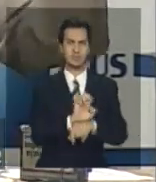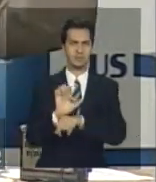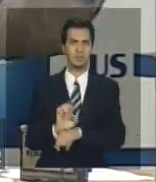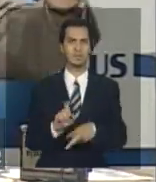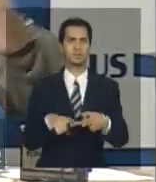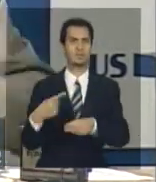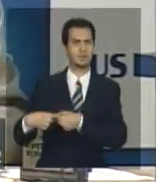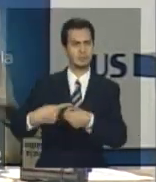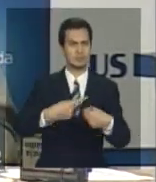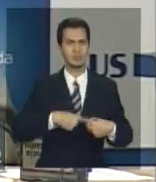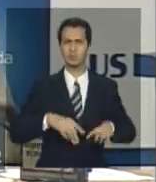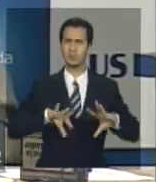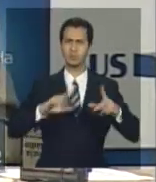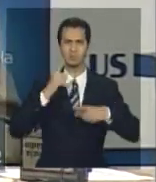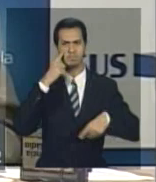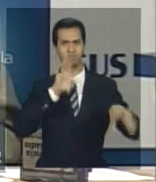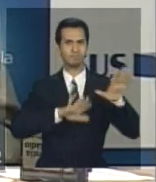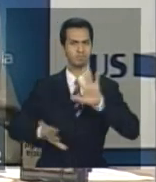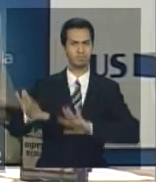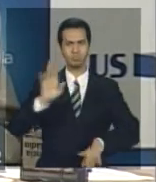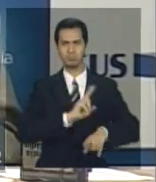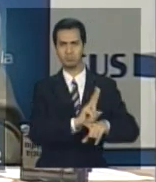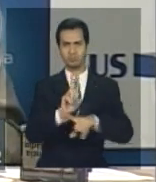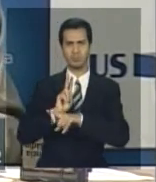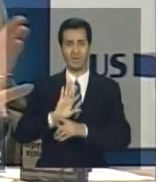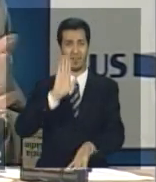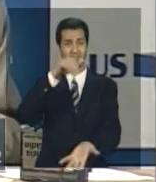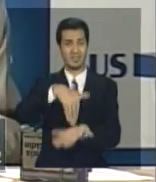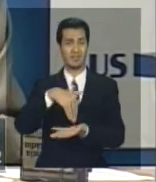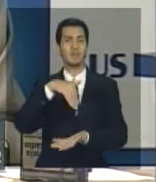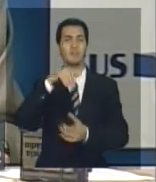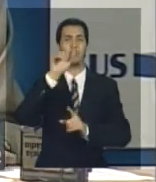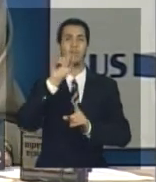mantendo, para que a gente chegue até o final do verão,